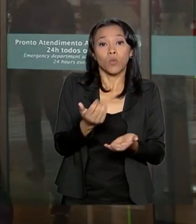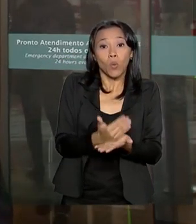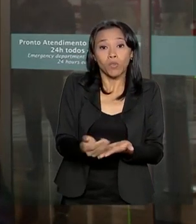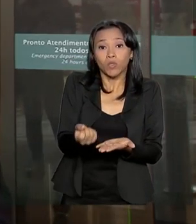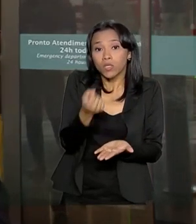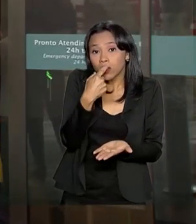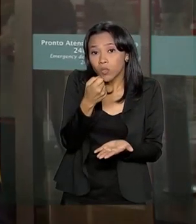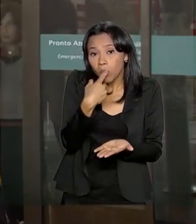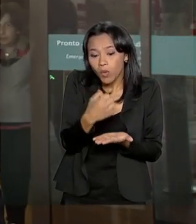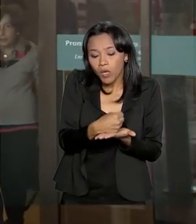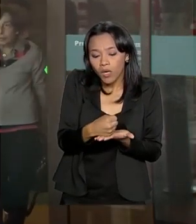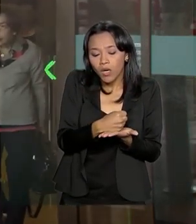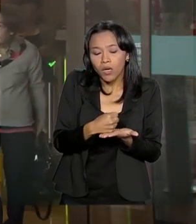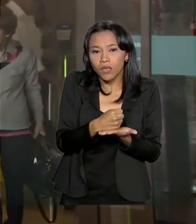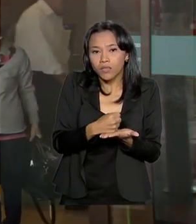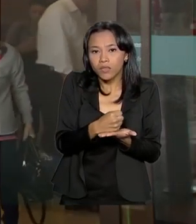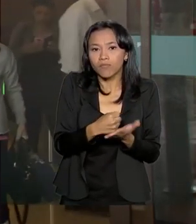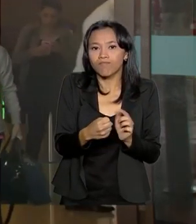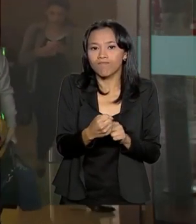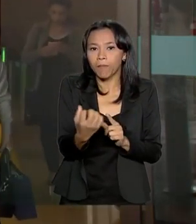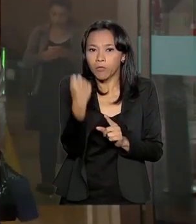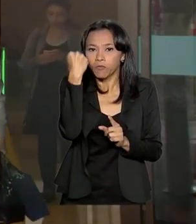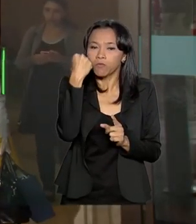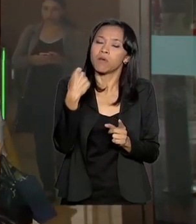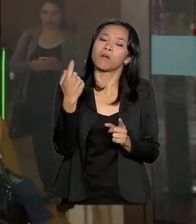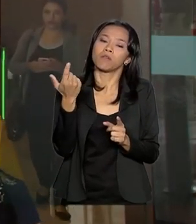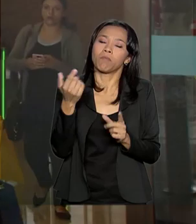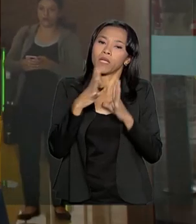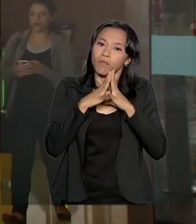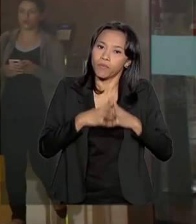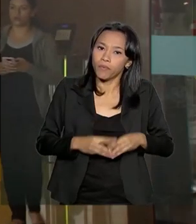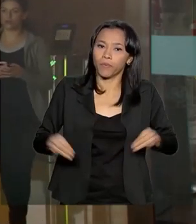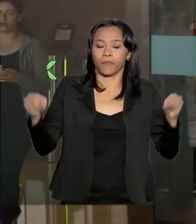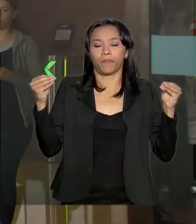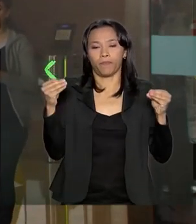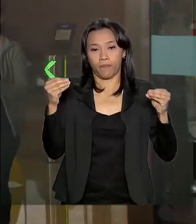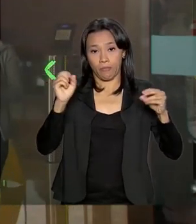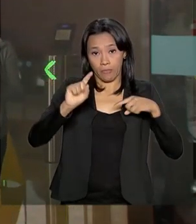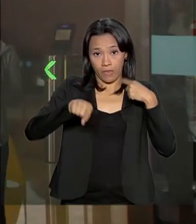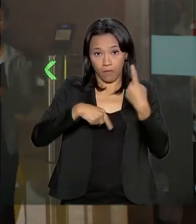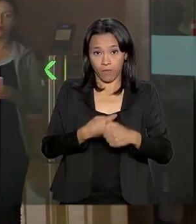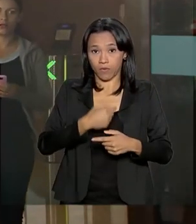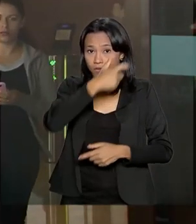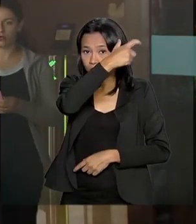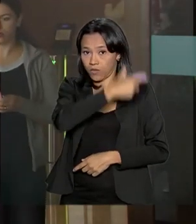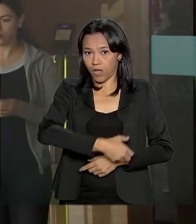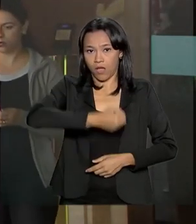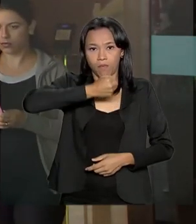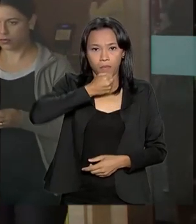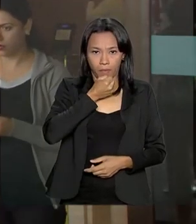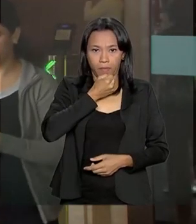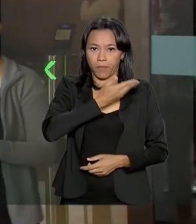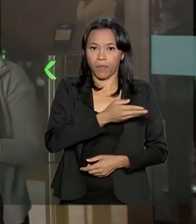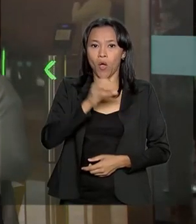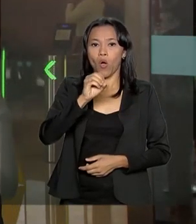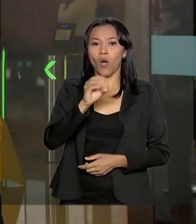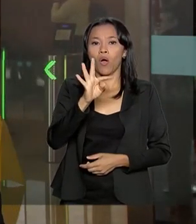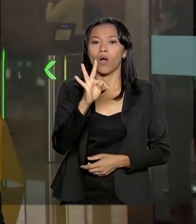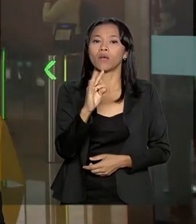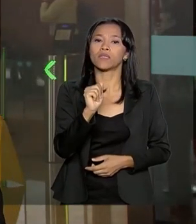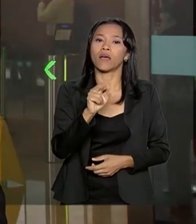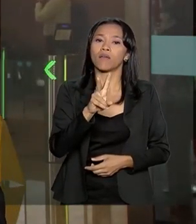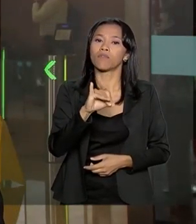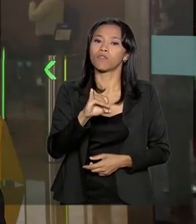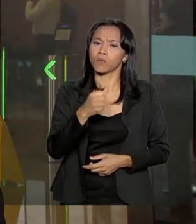amplo espectro para que essa pneumonia pudesse ser debelada. O porta-voz da Presidência da República, Otávio Rego Barros, esclareceu